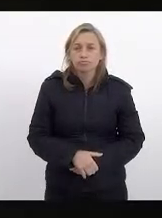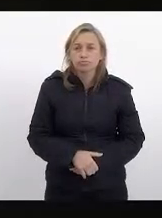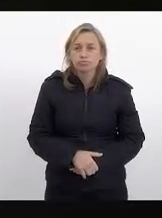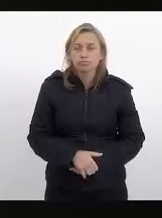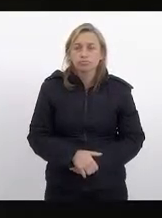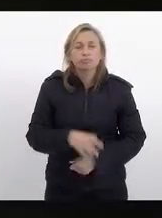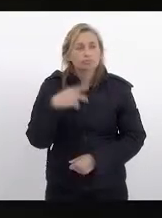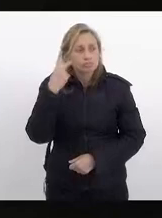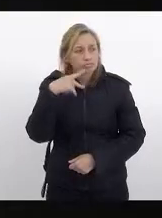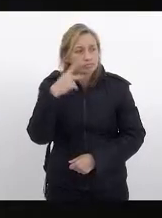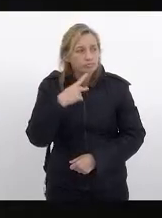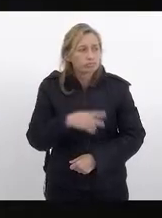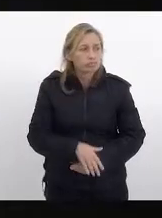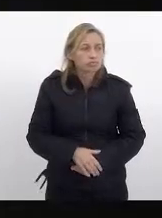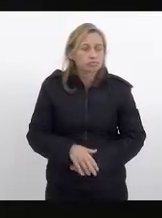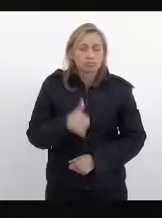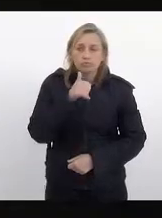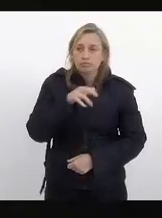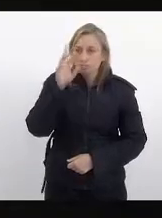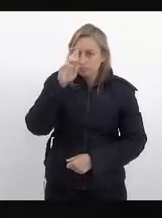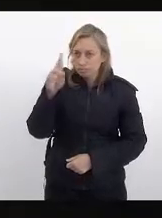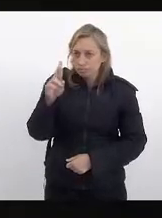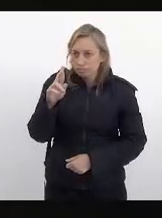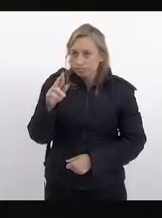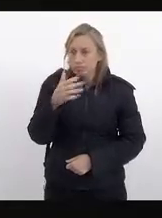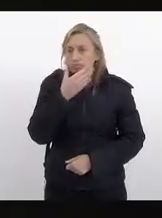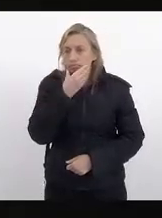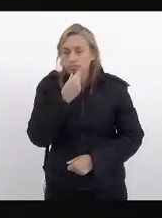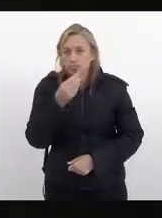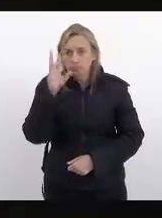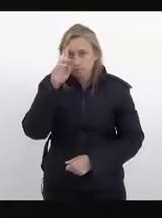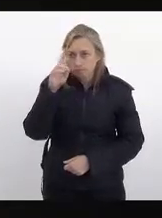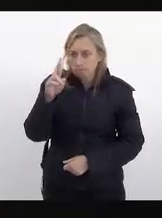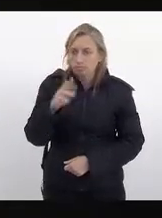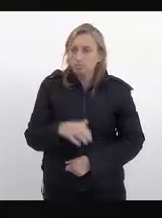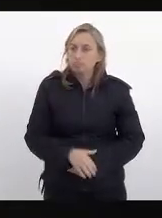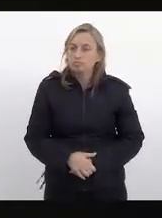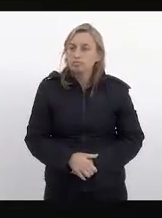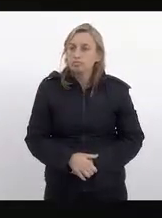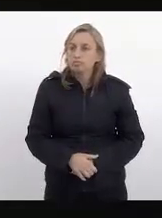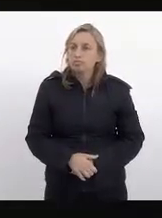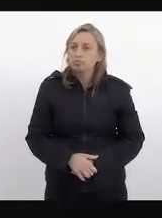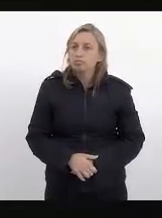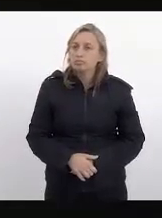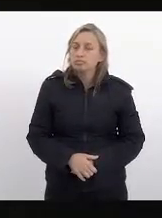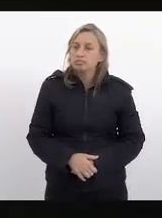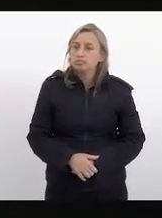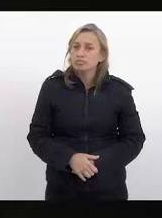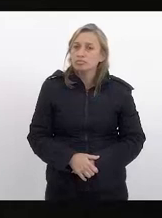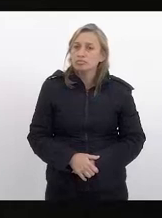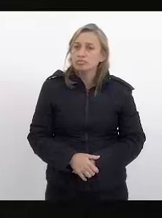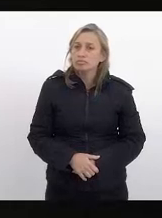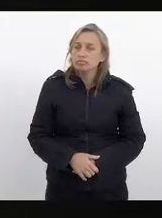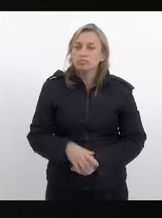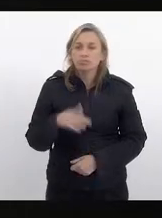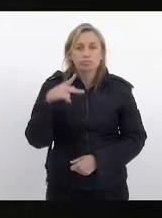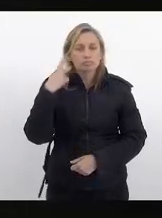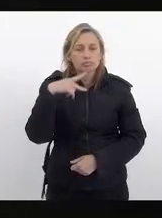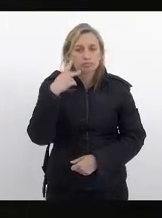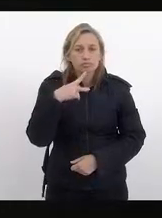e o Parlamento senhoras e senhores é chamado de